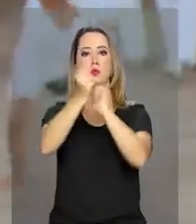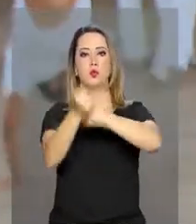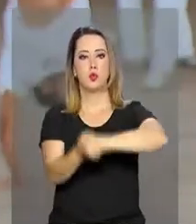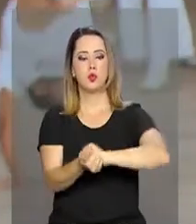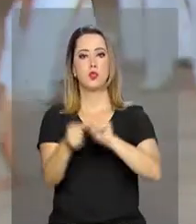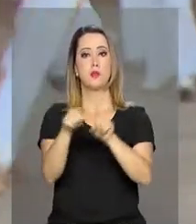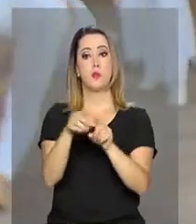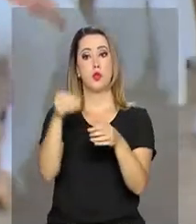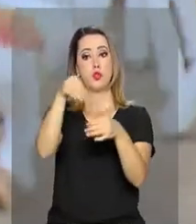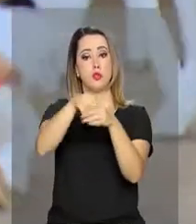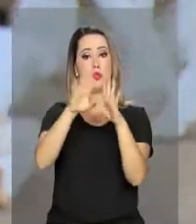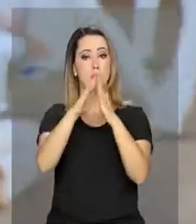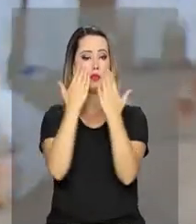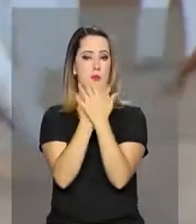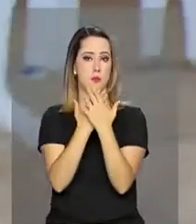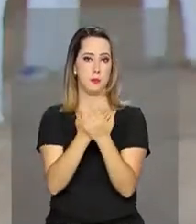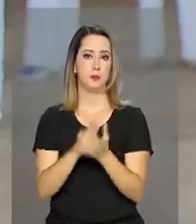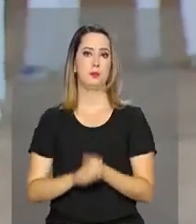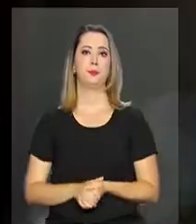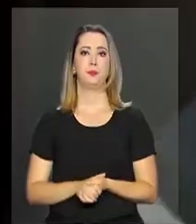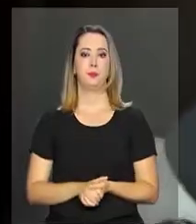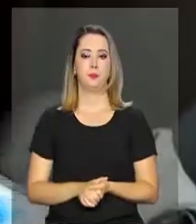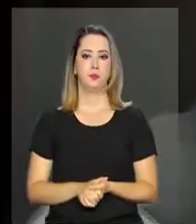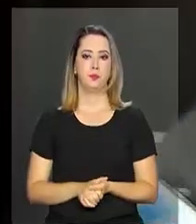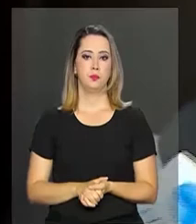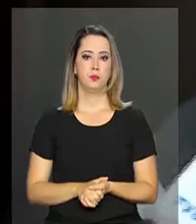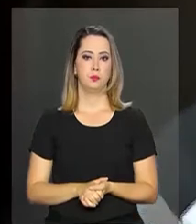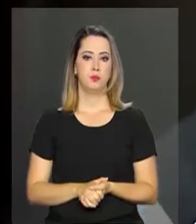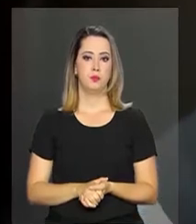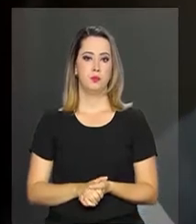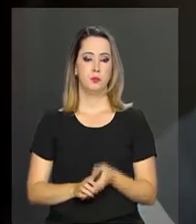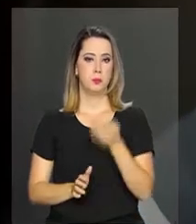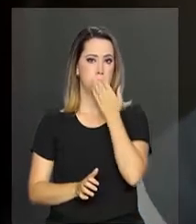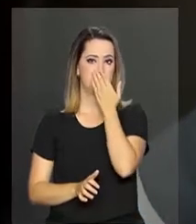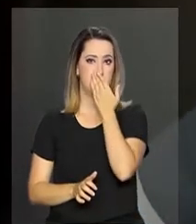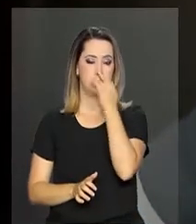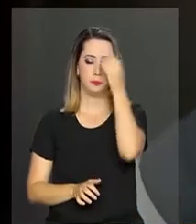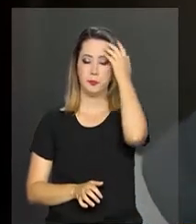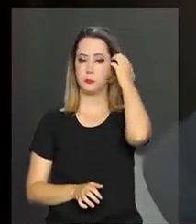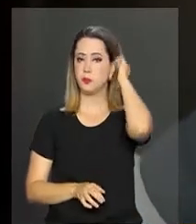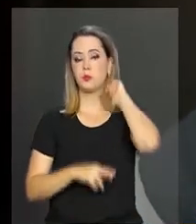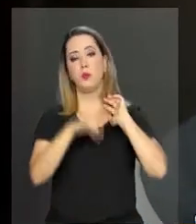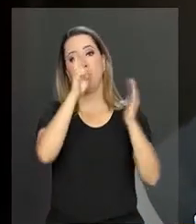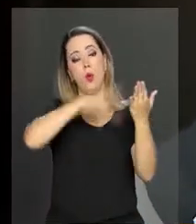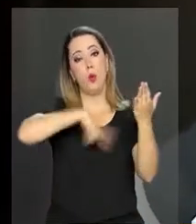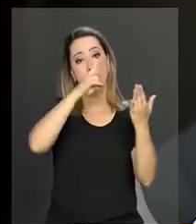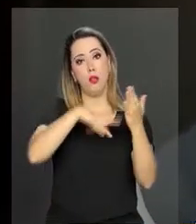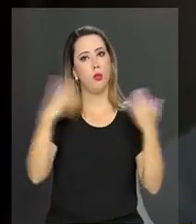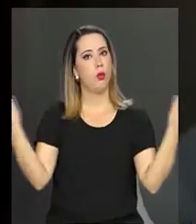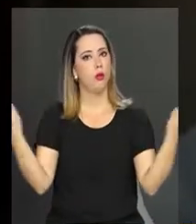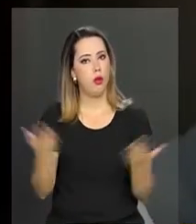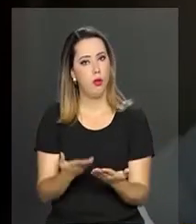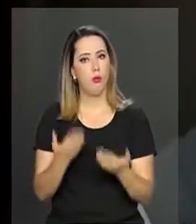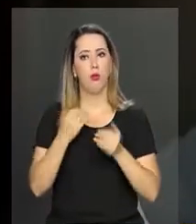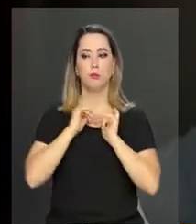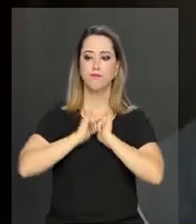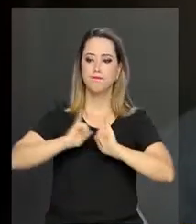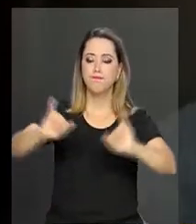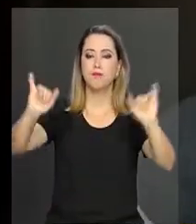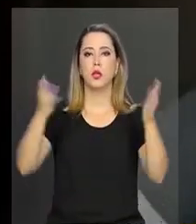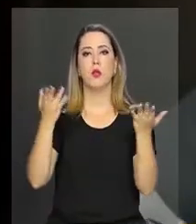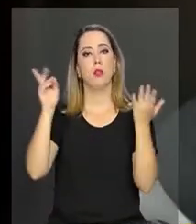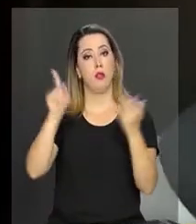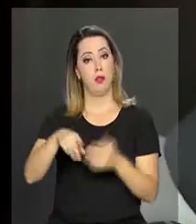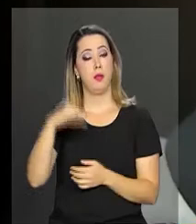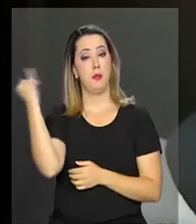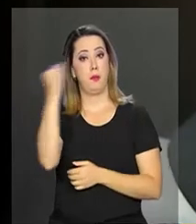atividades físicas e esportivas o relatório foi lançado agora é importante ter um diagnóstico bem feito pelo diesse uma ordem